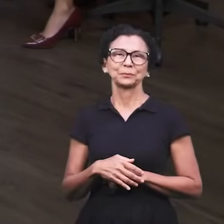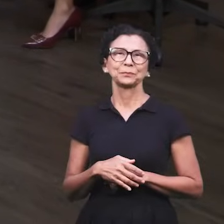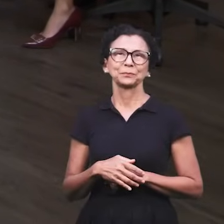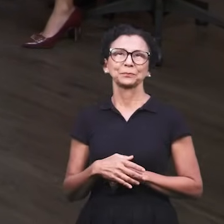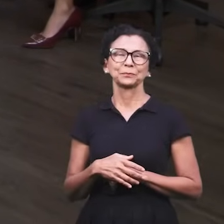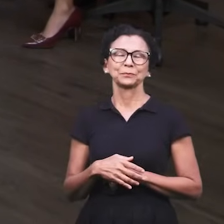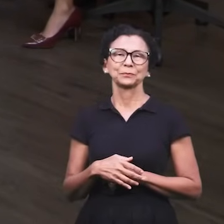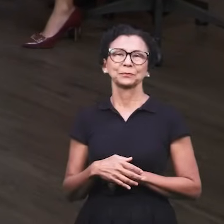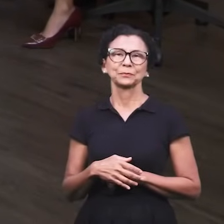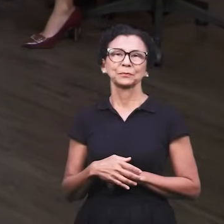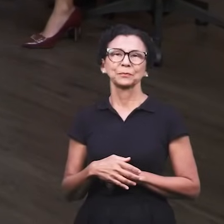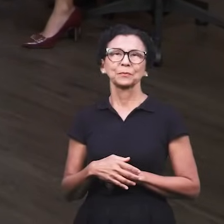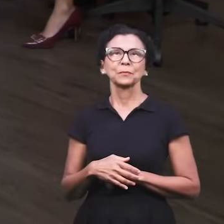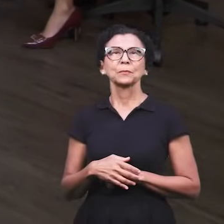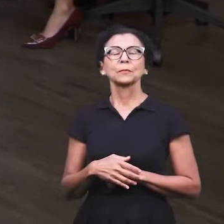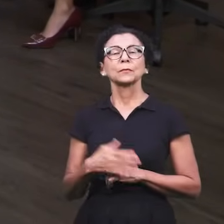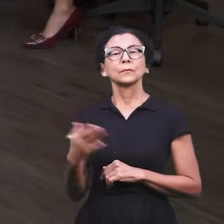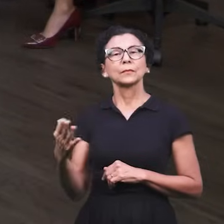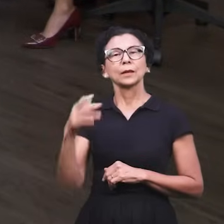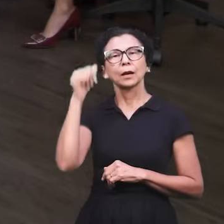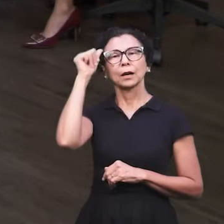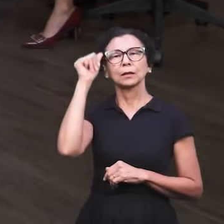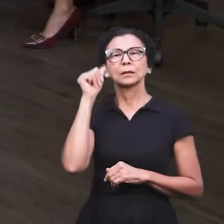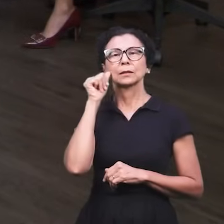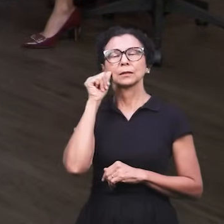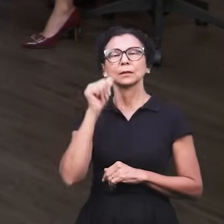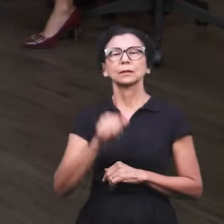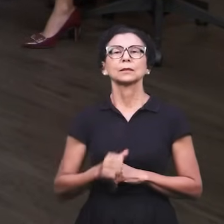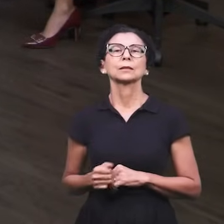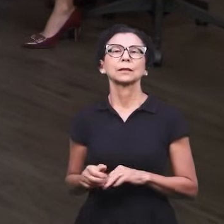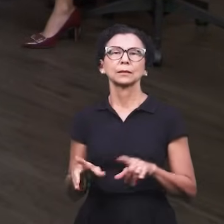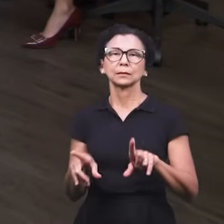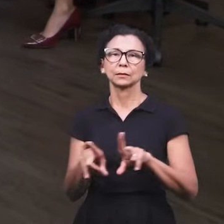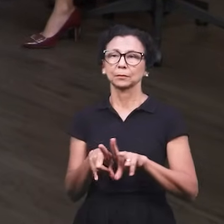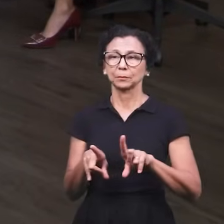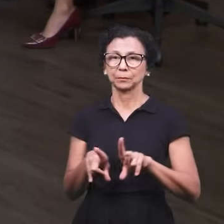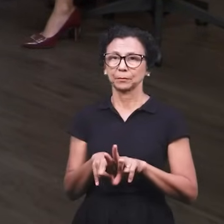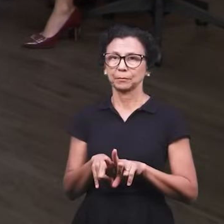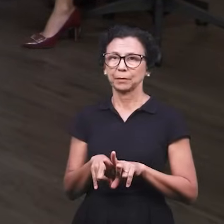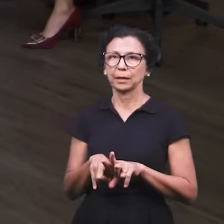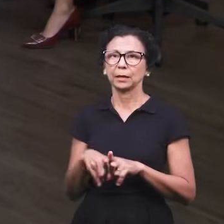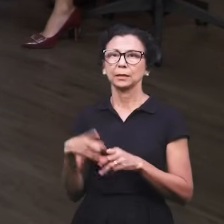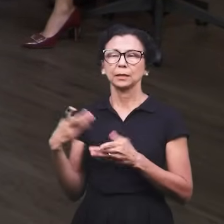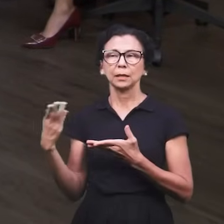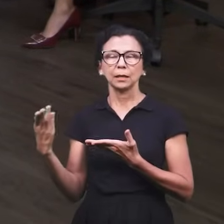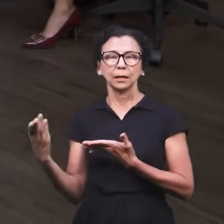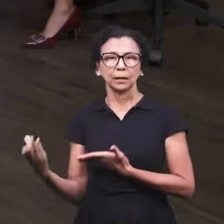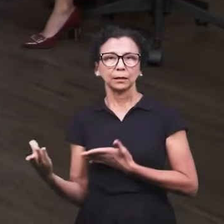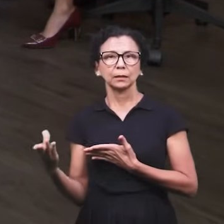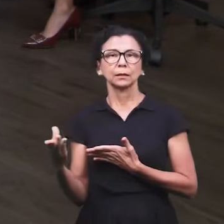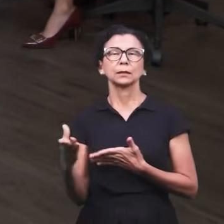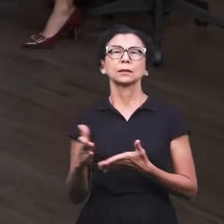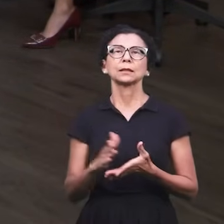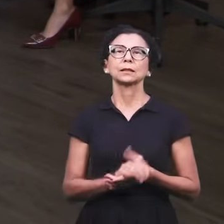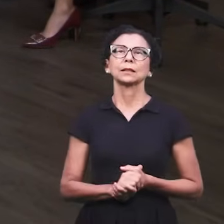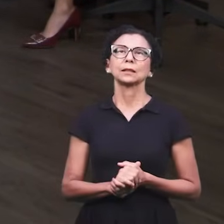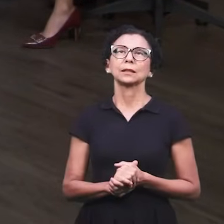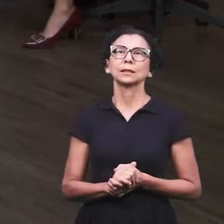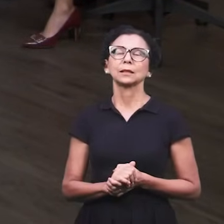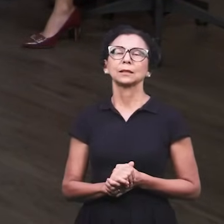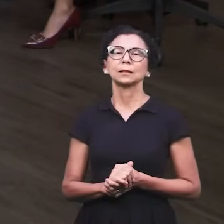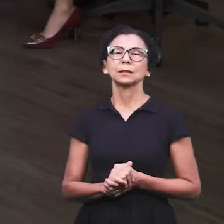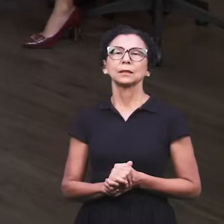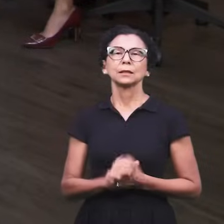Deus. E também a Andréia Talma, que é quem comanda aqui conosco essa